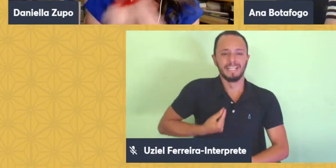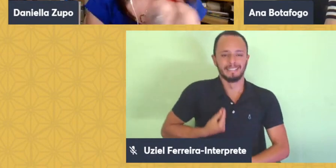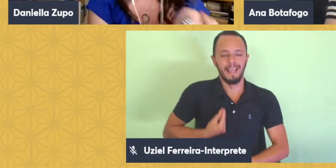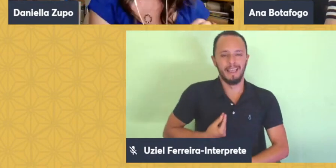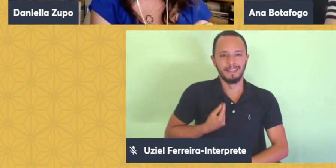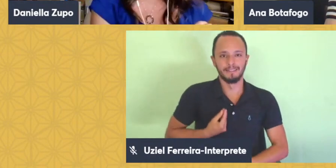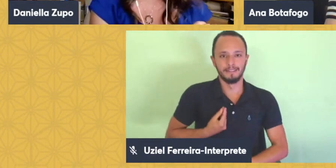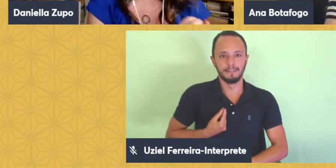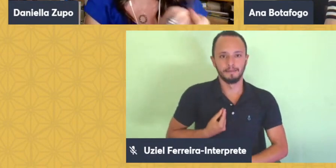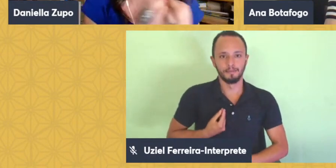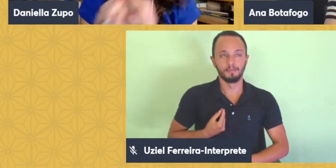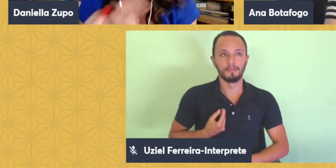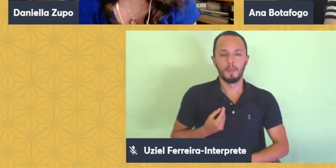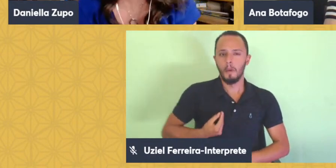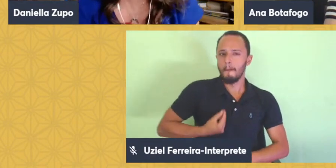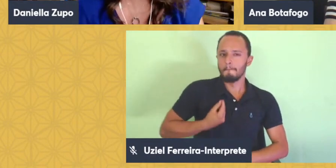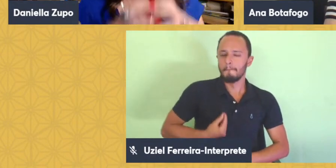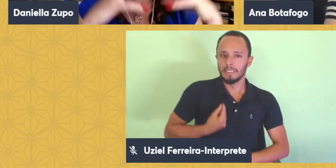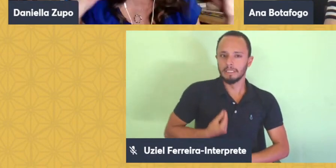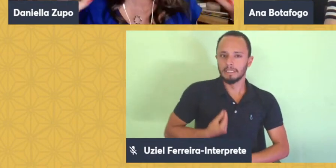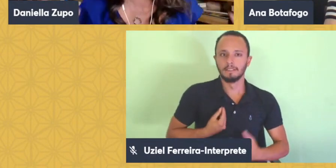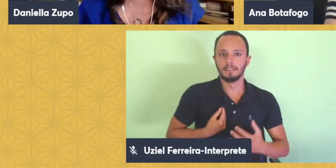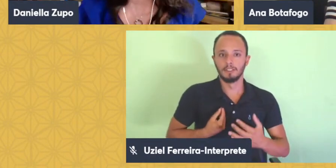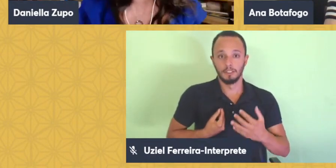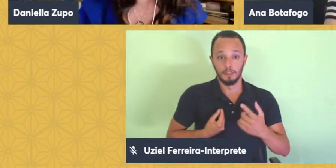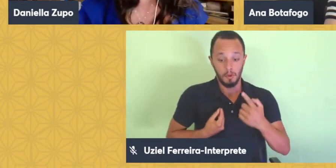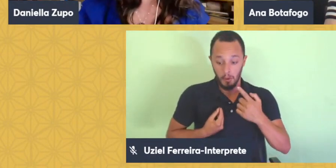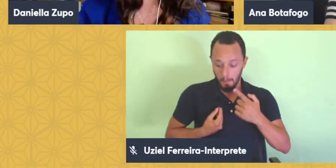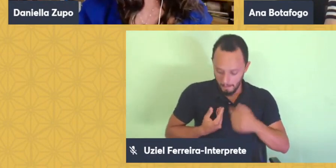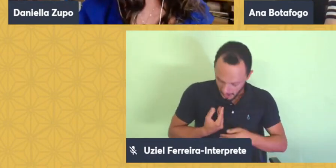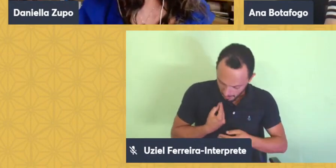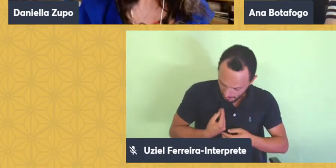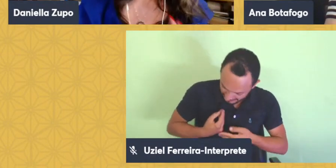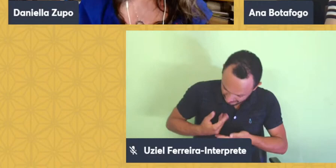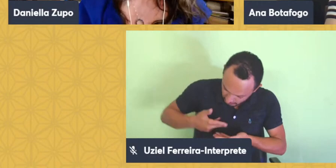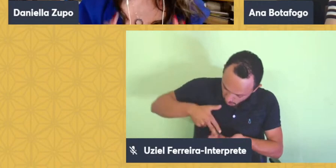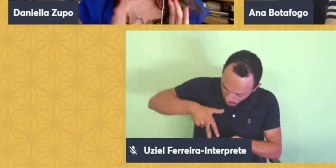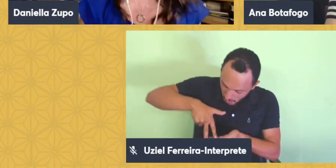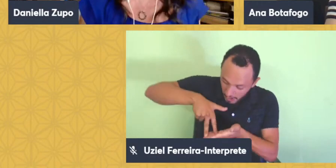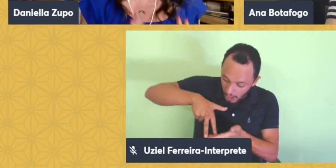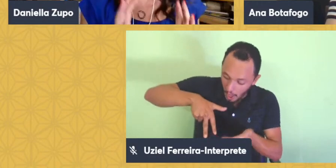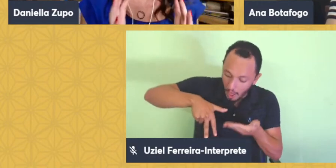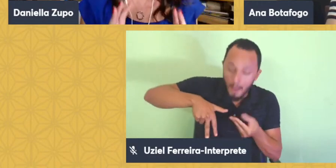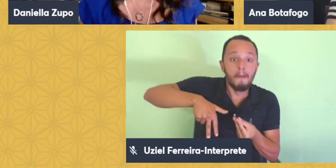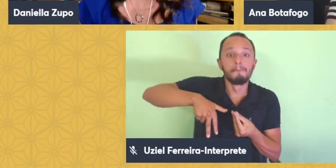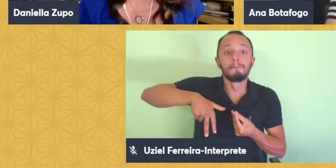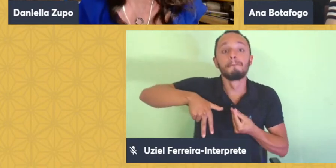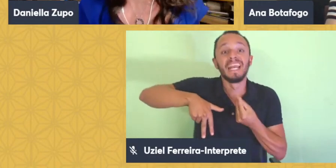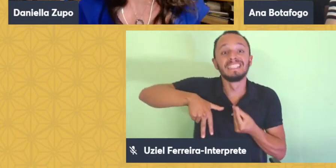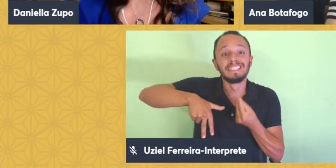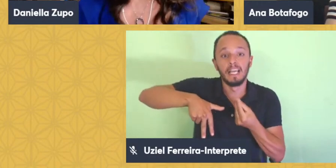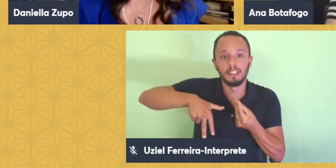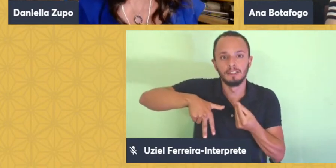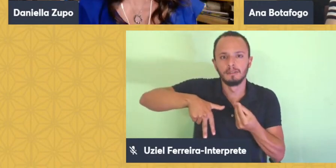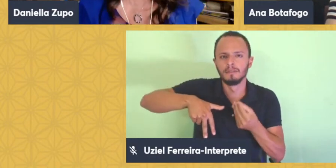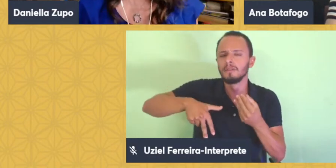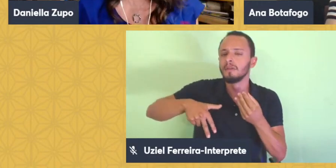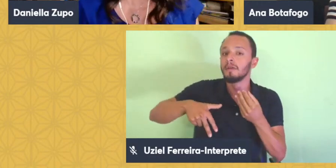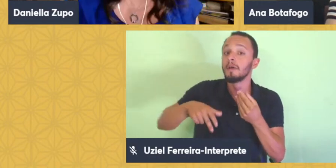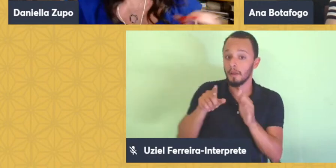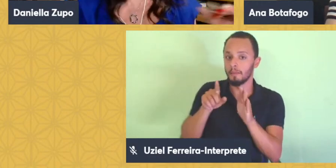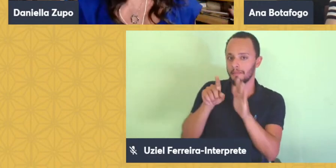trazendo essa palavra presente para o corpo na percepção do Coco como é a Sua percepção do corpo